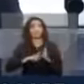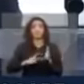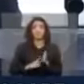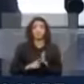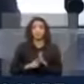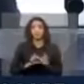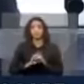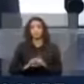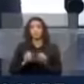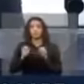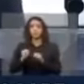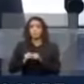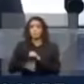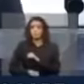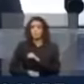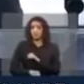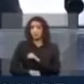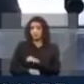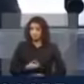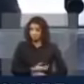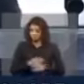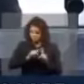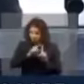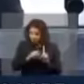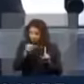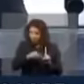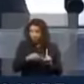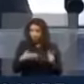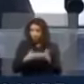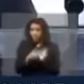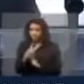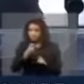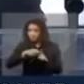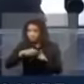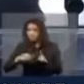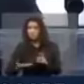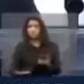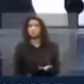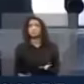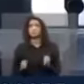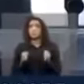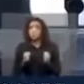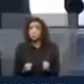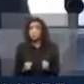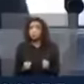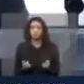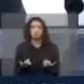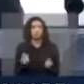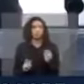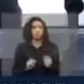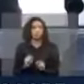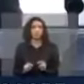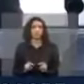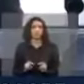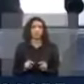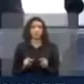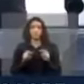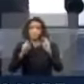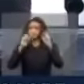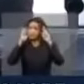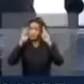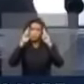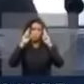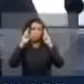da mãe até a 12ª semana da gestação, se tornará um desrespeito e uma afronta